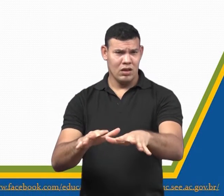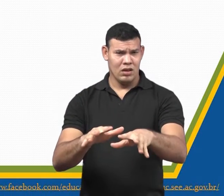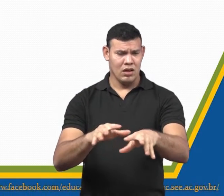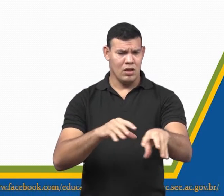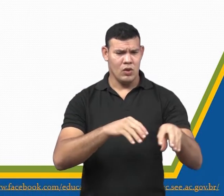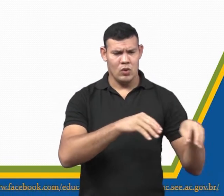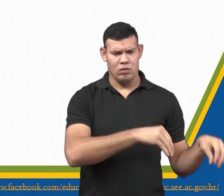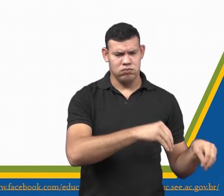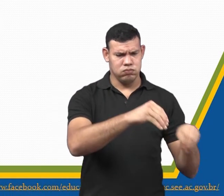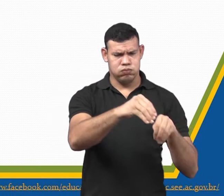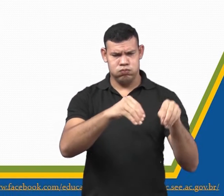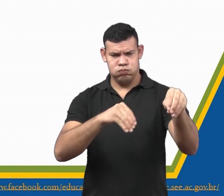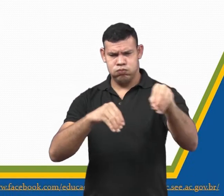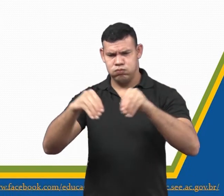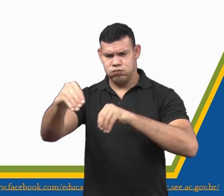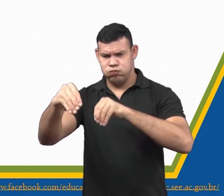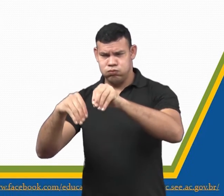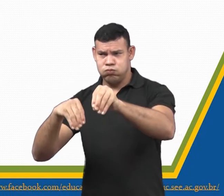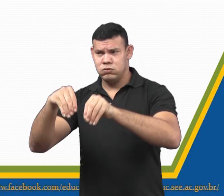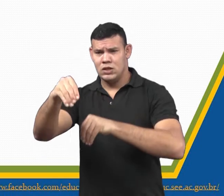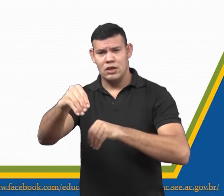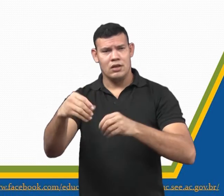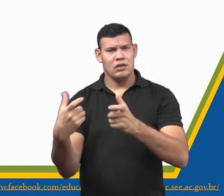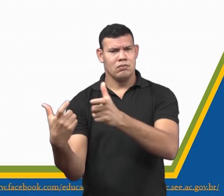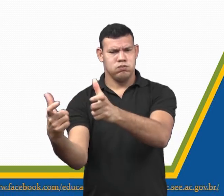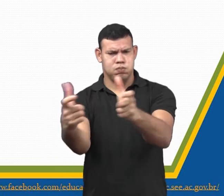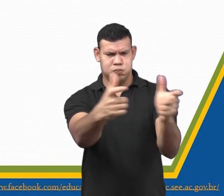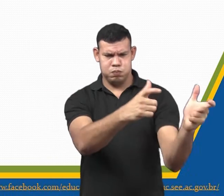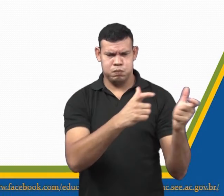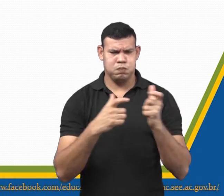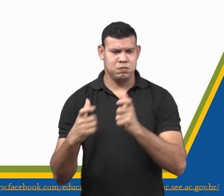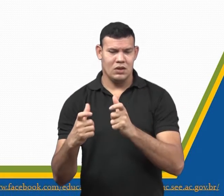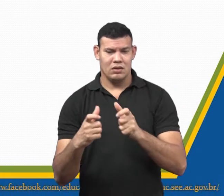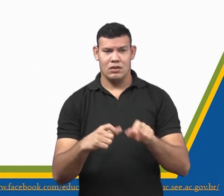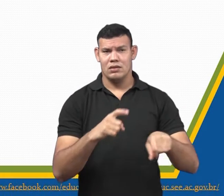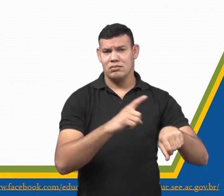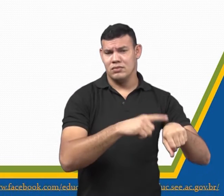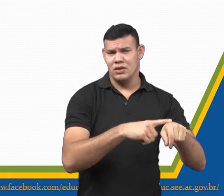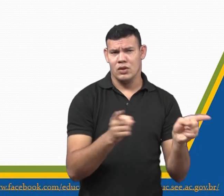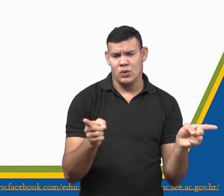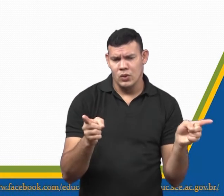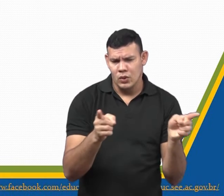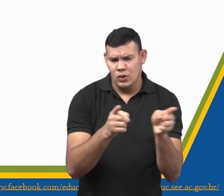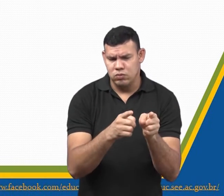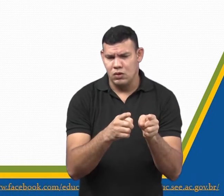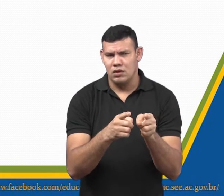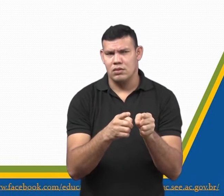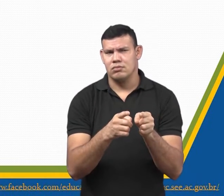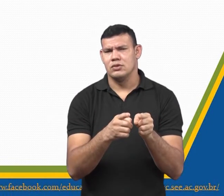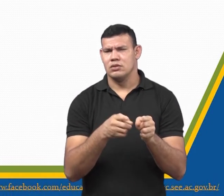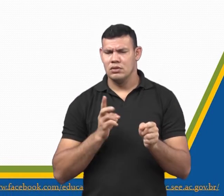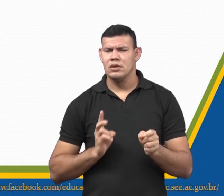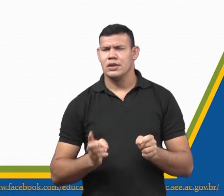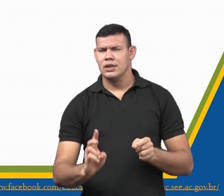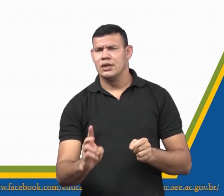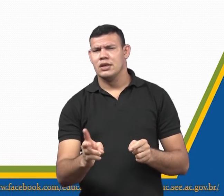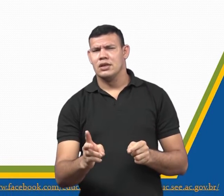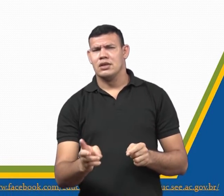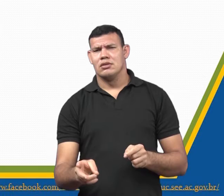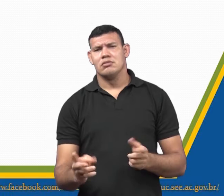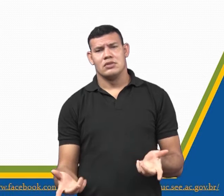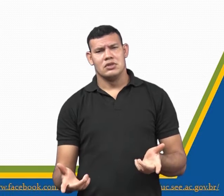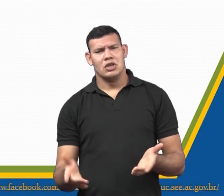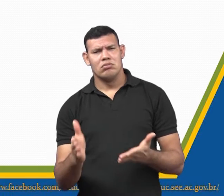de indivíduos dentro de um espaço geográfico de forma temporária ou permanente, que pode acontecer por